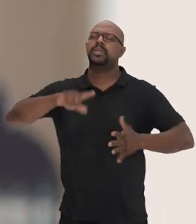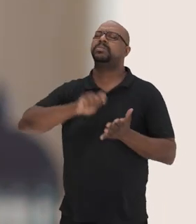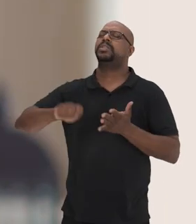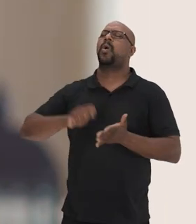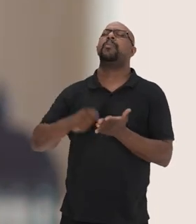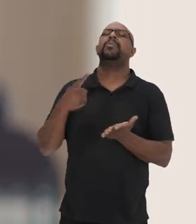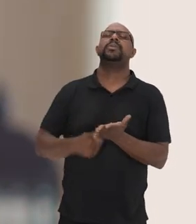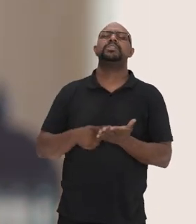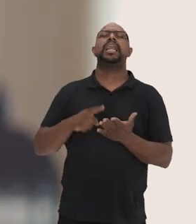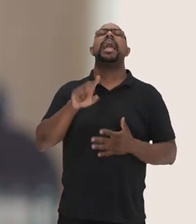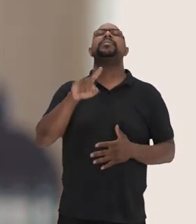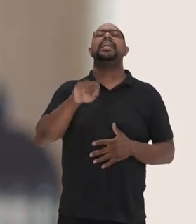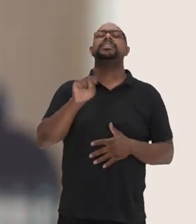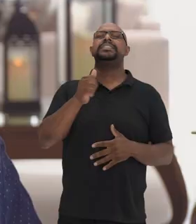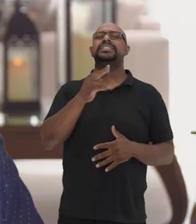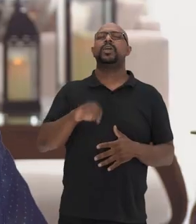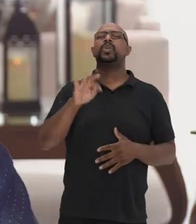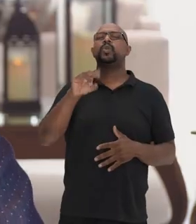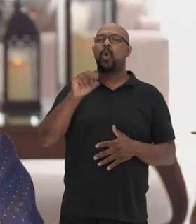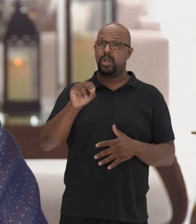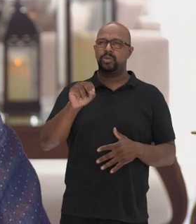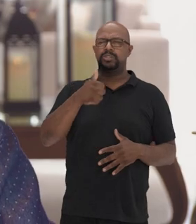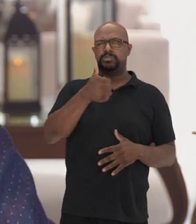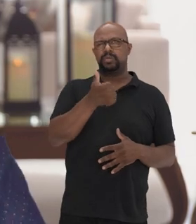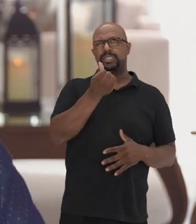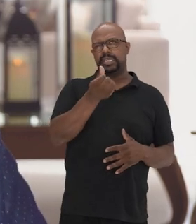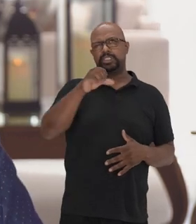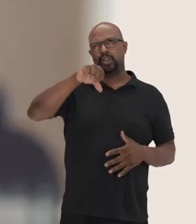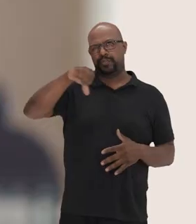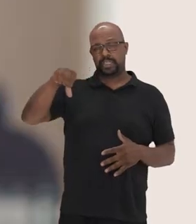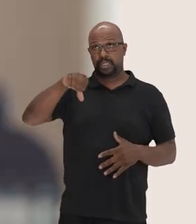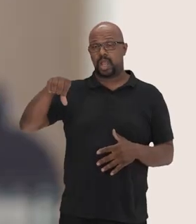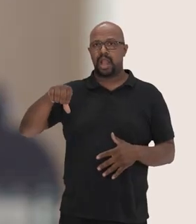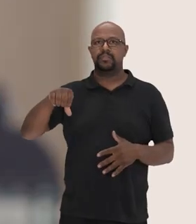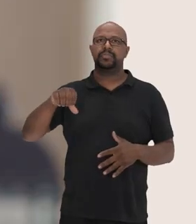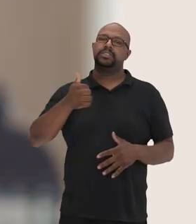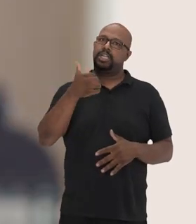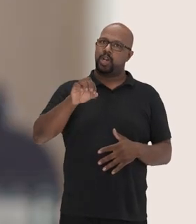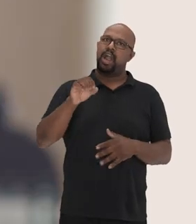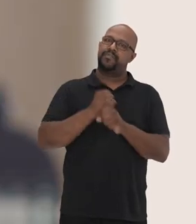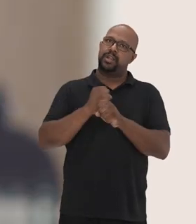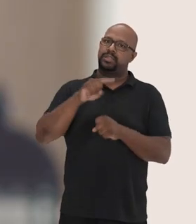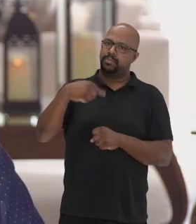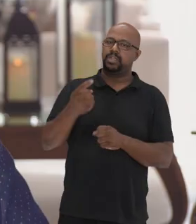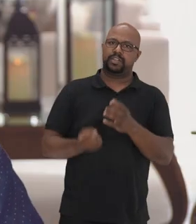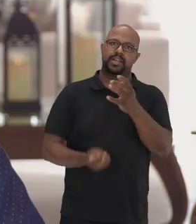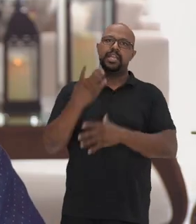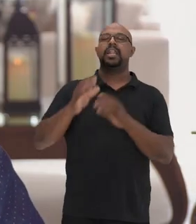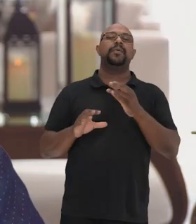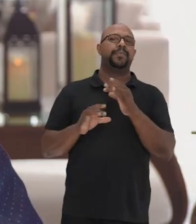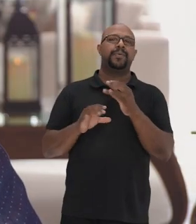da Irmandade de Santo Antônio de Cartagena de 1699 19 anos depois de inventário clarinete